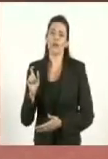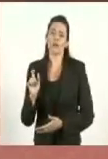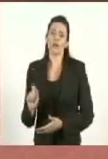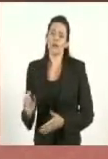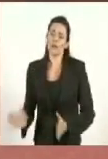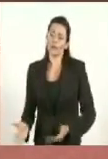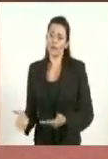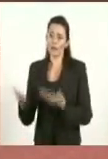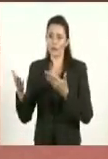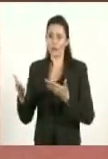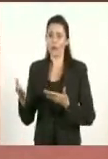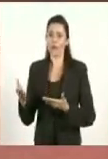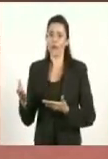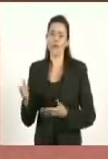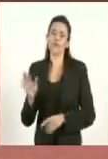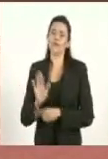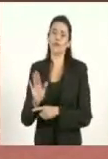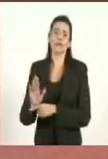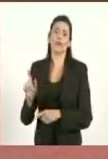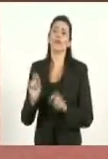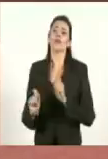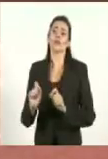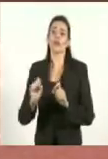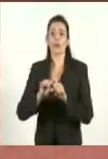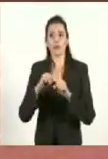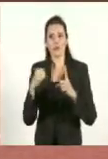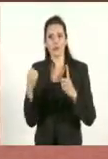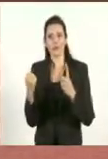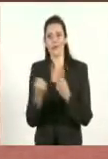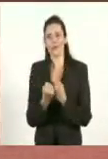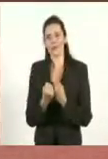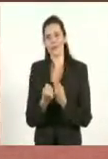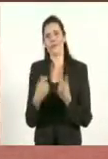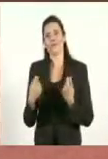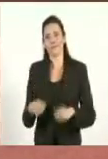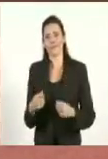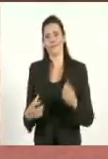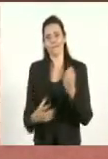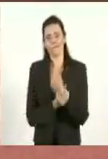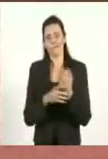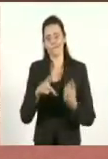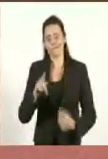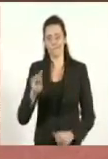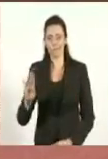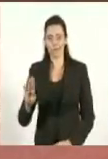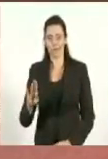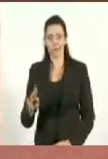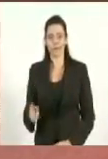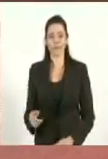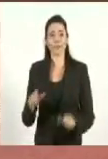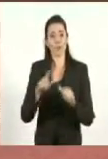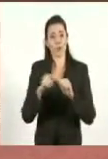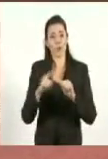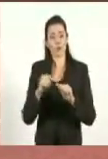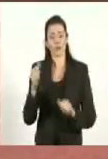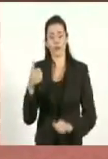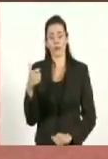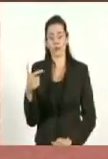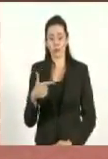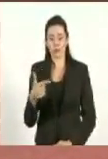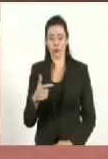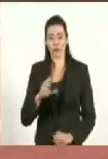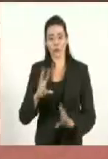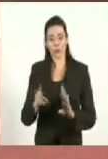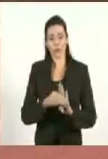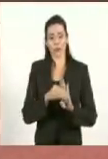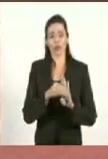qualificação dos profissionais que atendem essa sociedade. O artigo 2º, fica acrescido à medida provisória 198, de 23